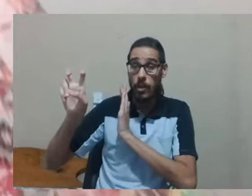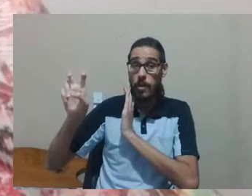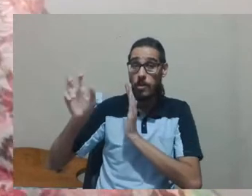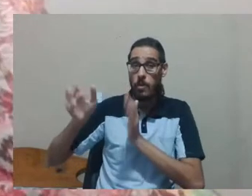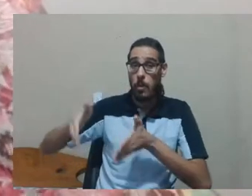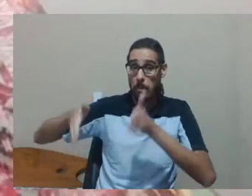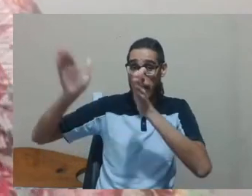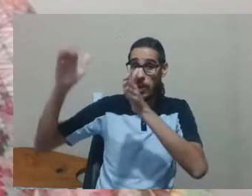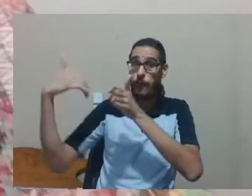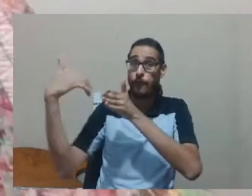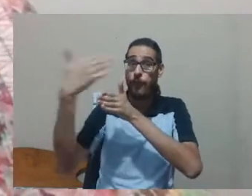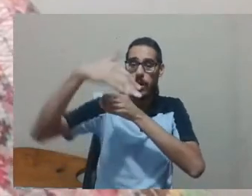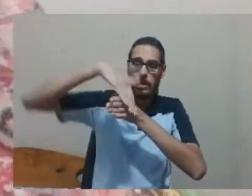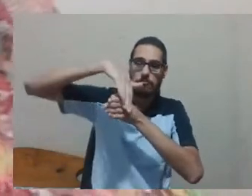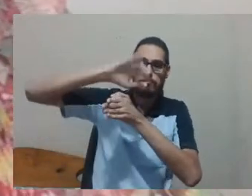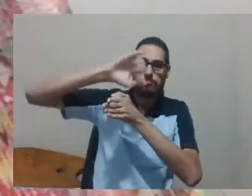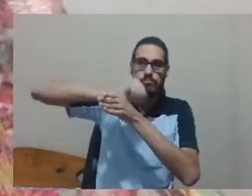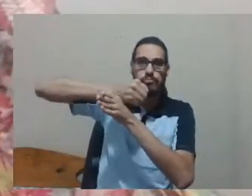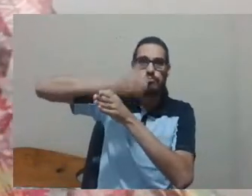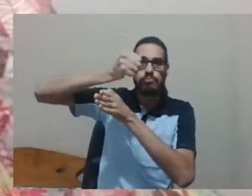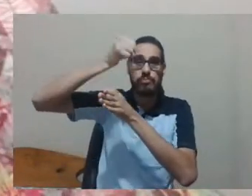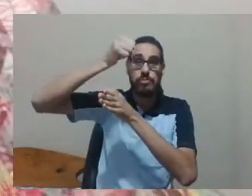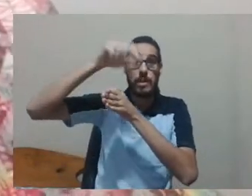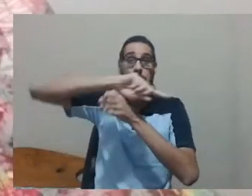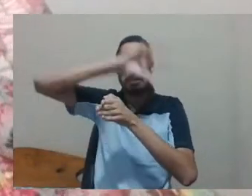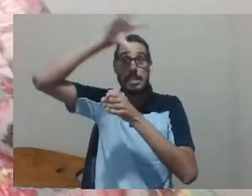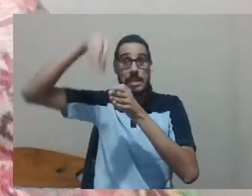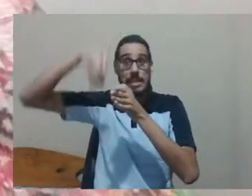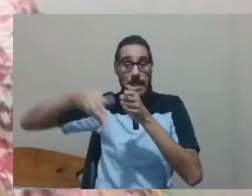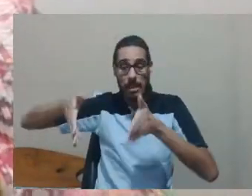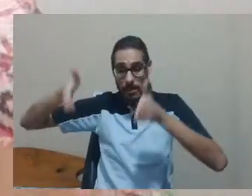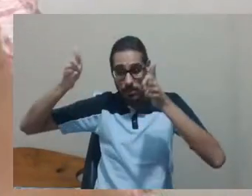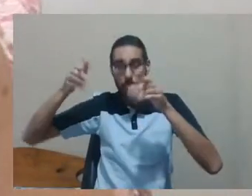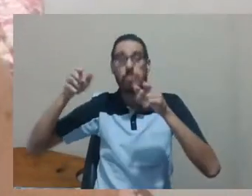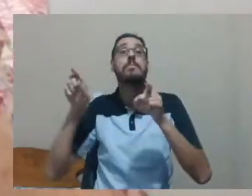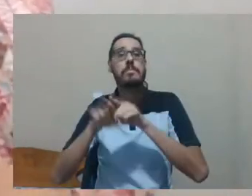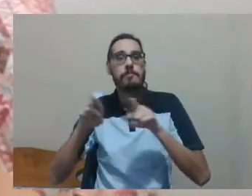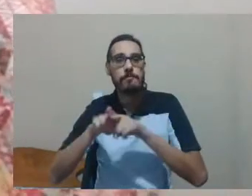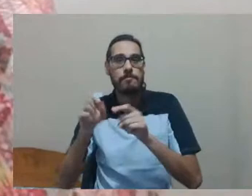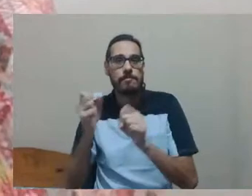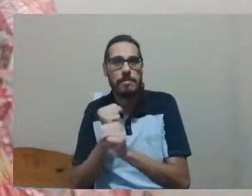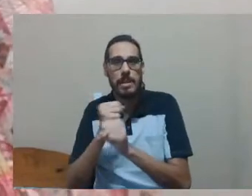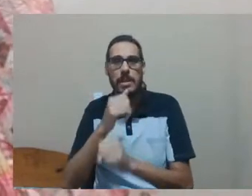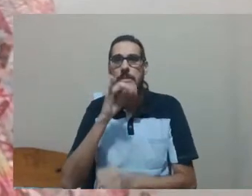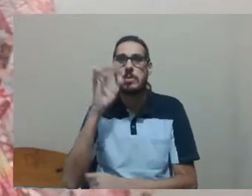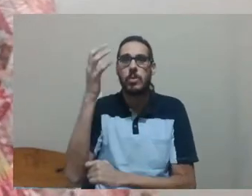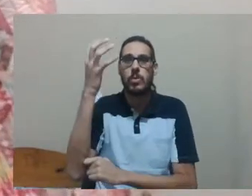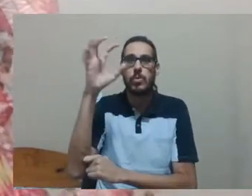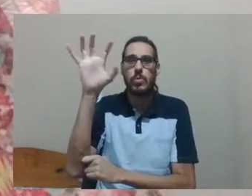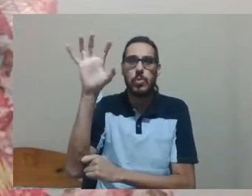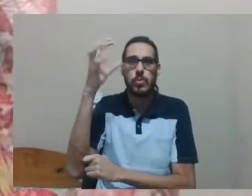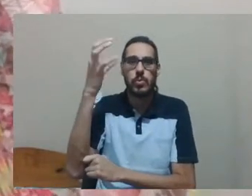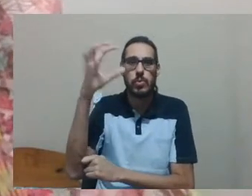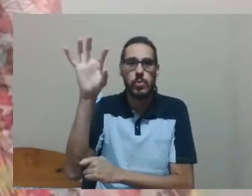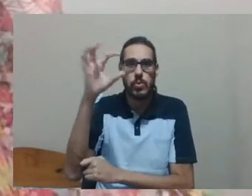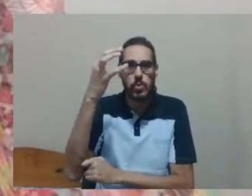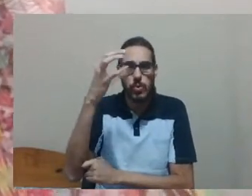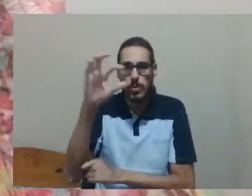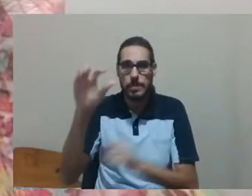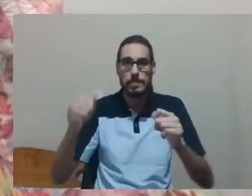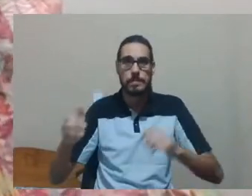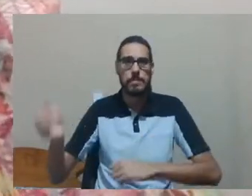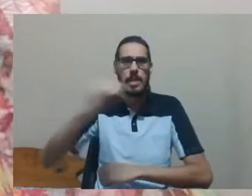nós reformamos internamente os ventiladores, as carteiras